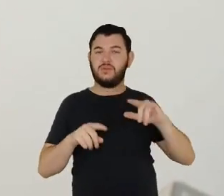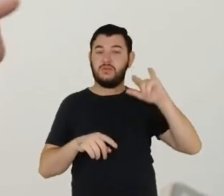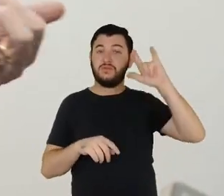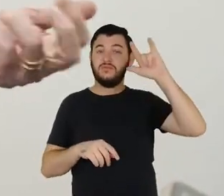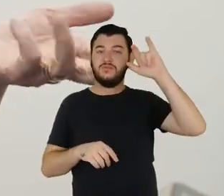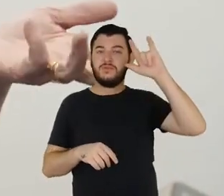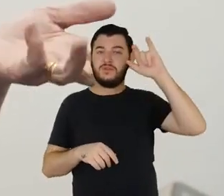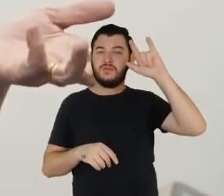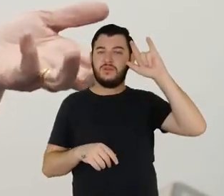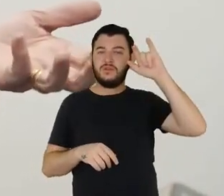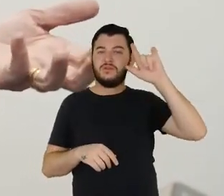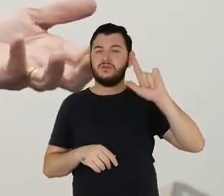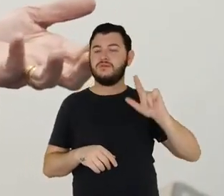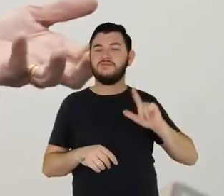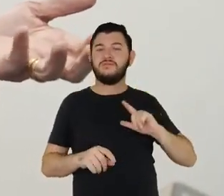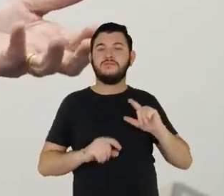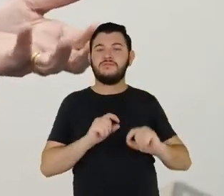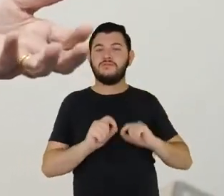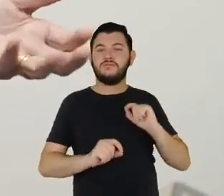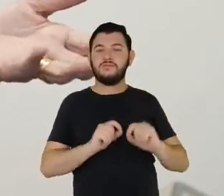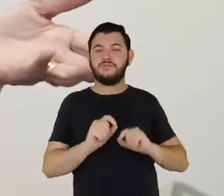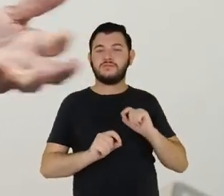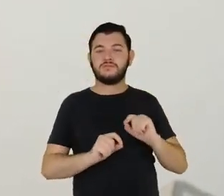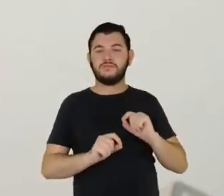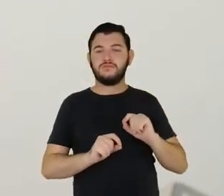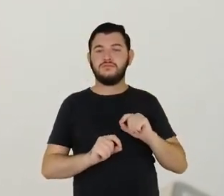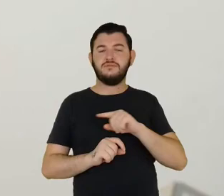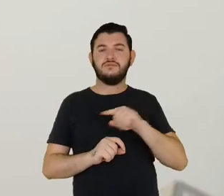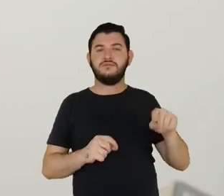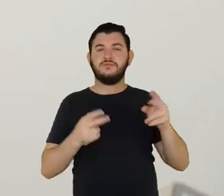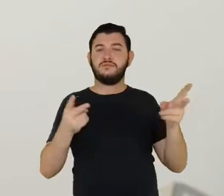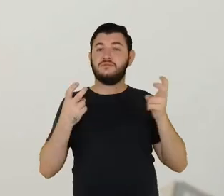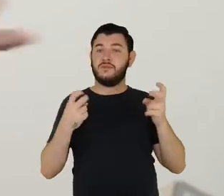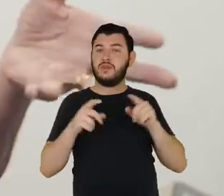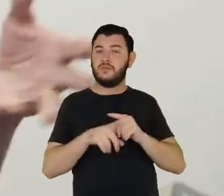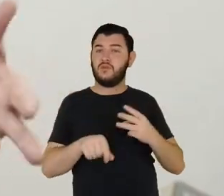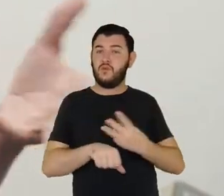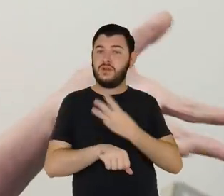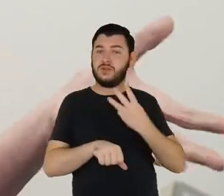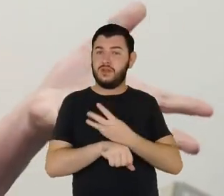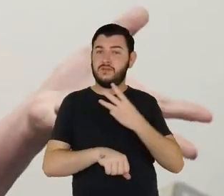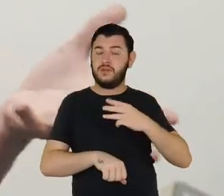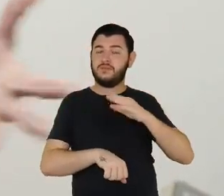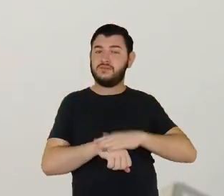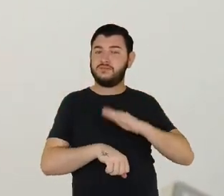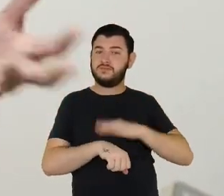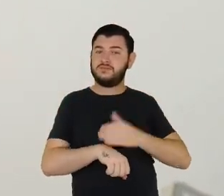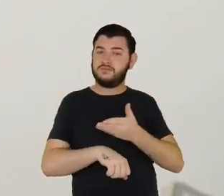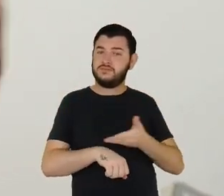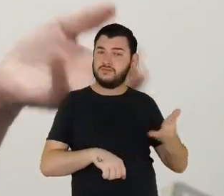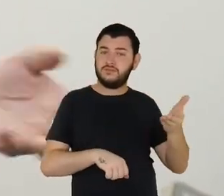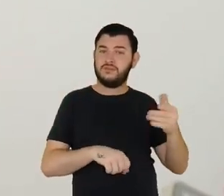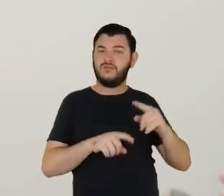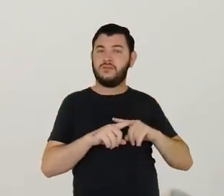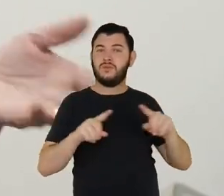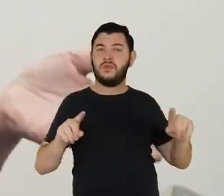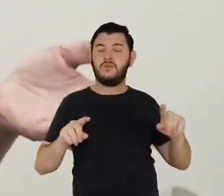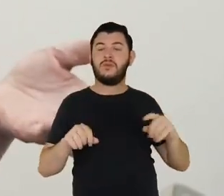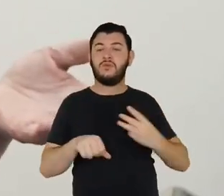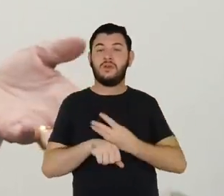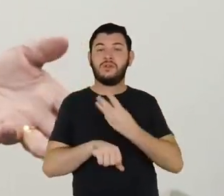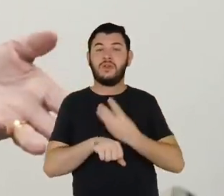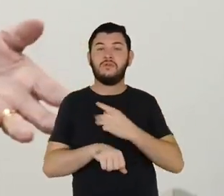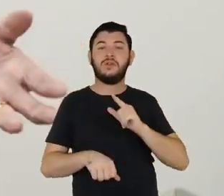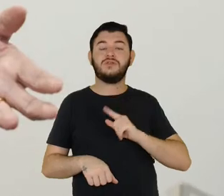o WhatsApp é dele também. Sim. E o WhatsApp foi usado, a gente brinca, tia do Zap, o velho do Zap e tal. Quer dizer, o bolsonarismo usou o Zap a seu bel